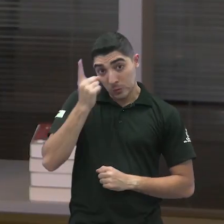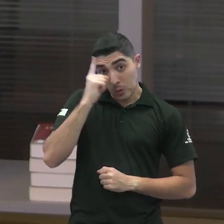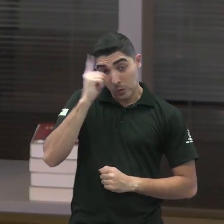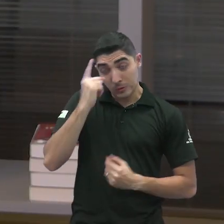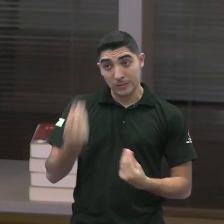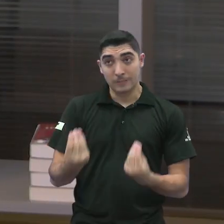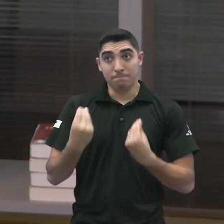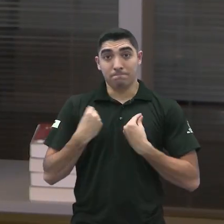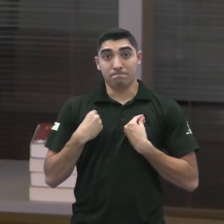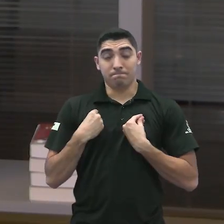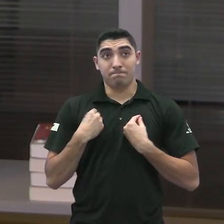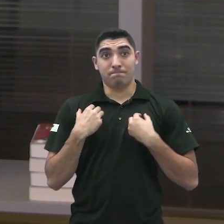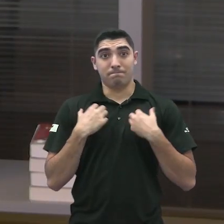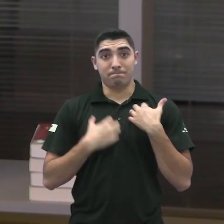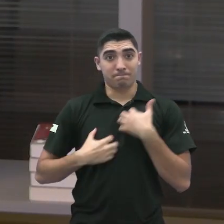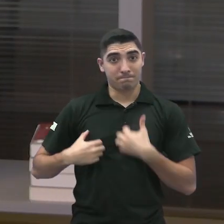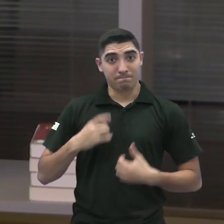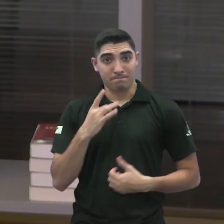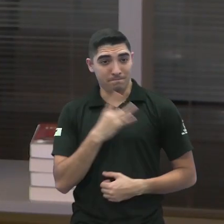Todo dia a gente tem medo.